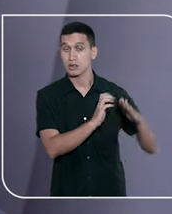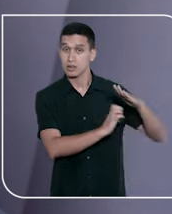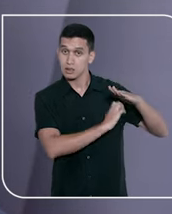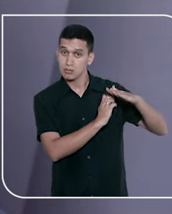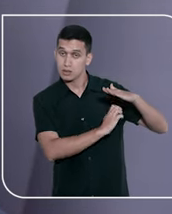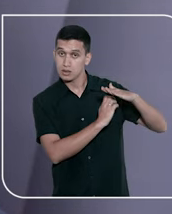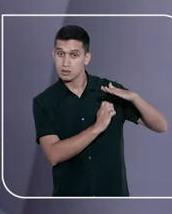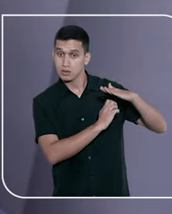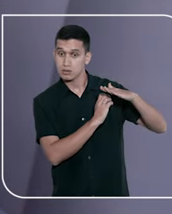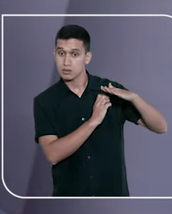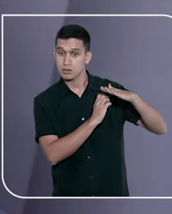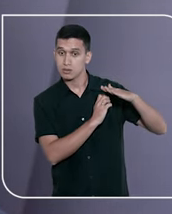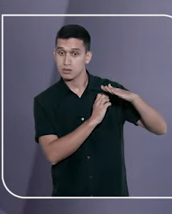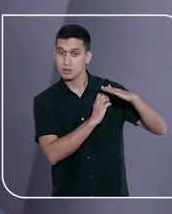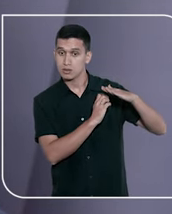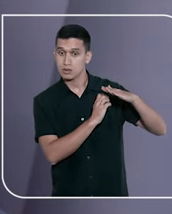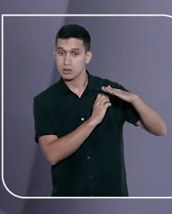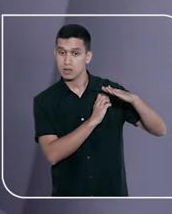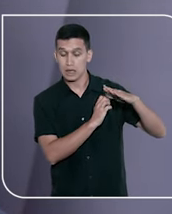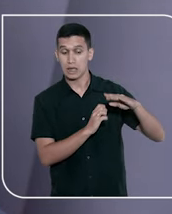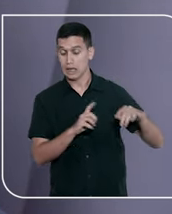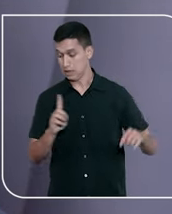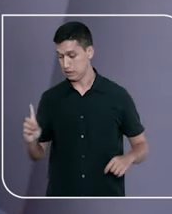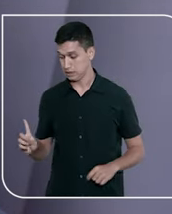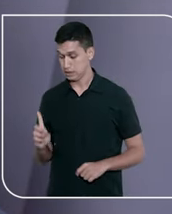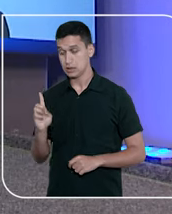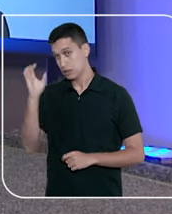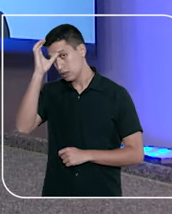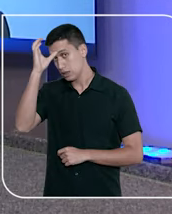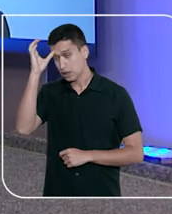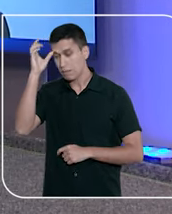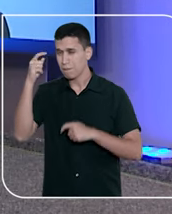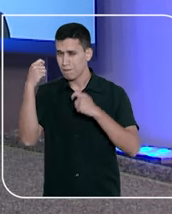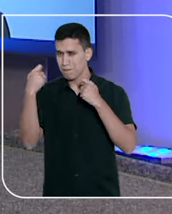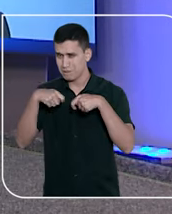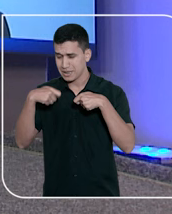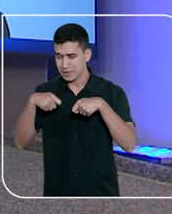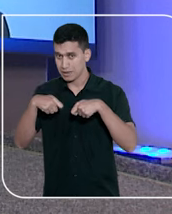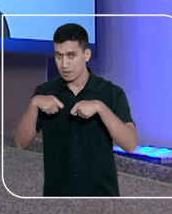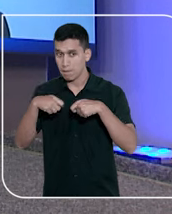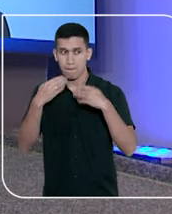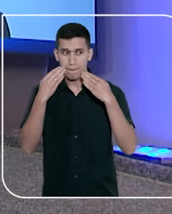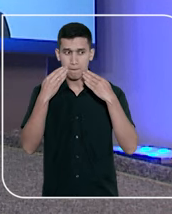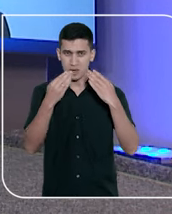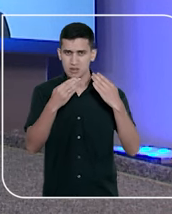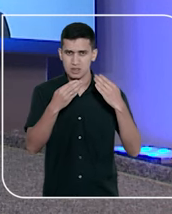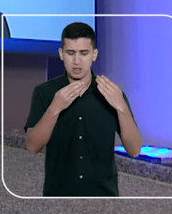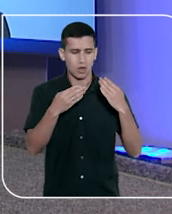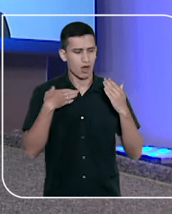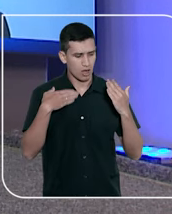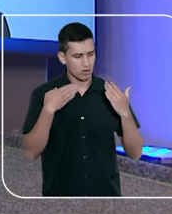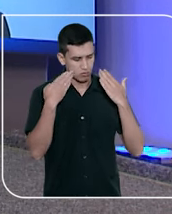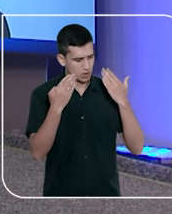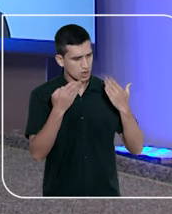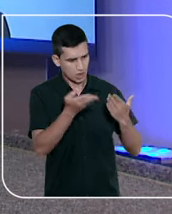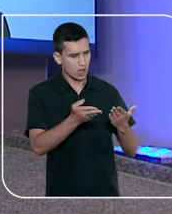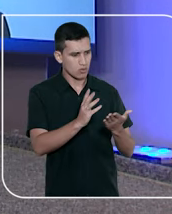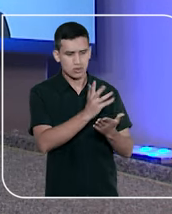aérea, o usuário, nesse caso, ele precisa efetivamente comprovar o dano sofrido?